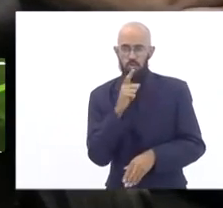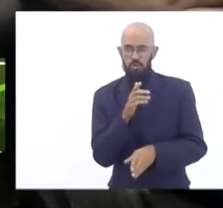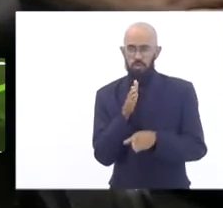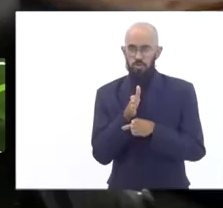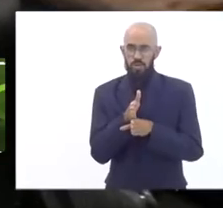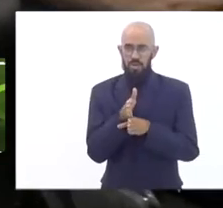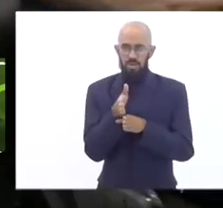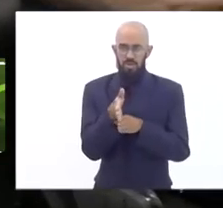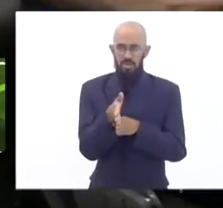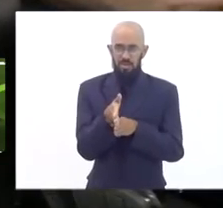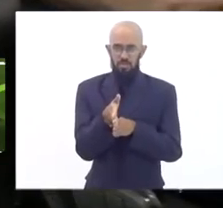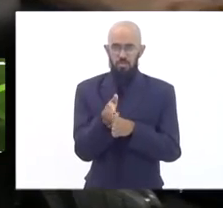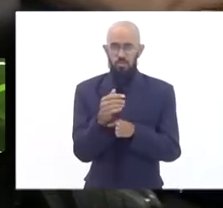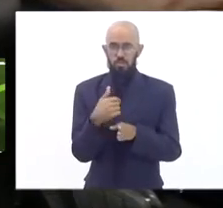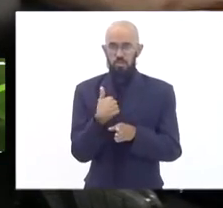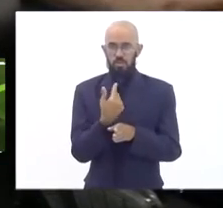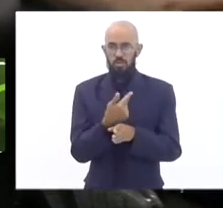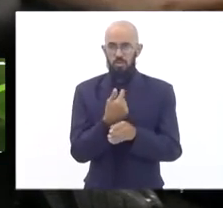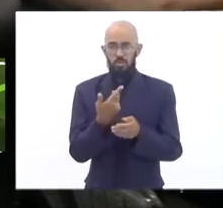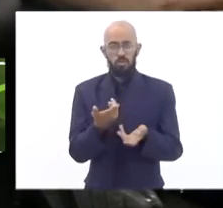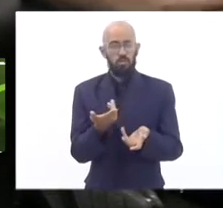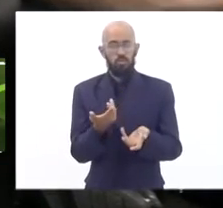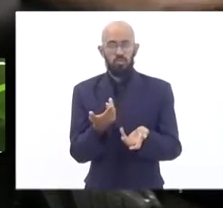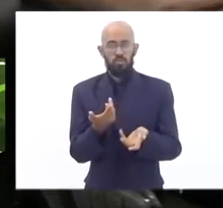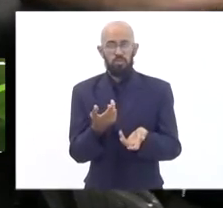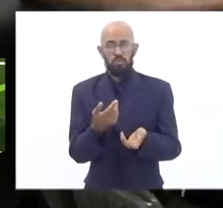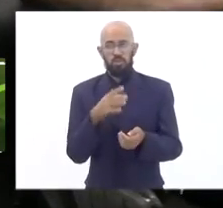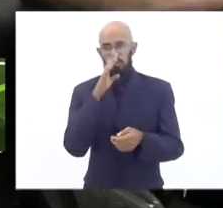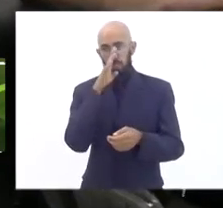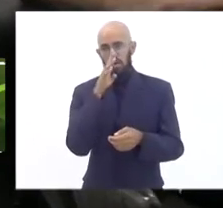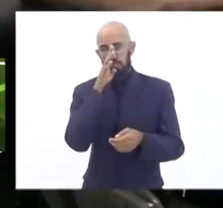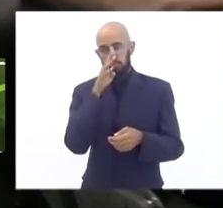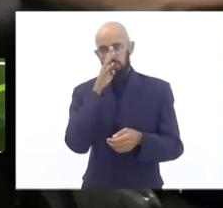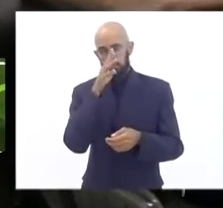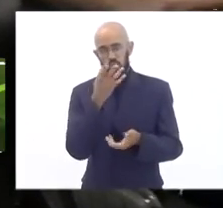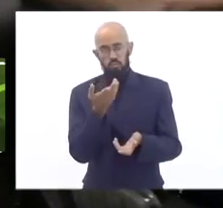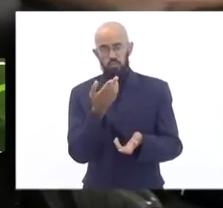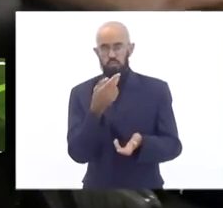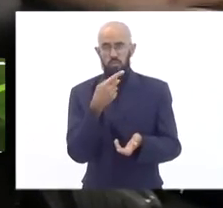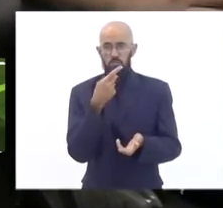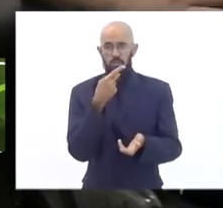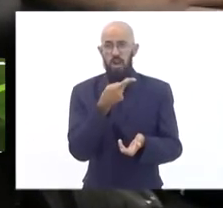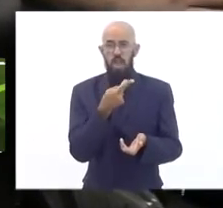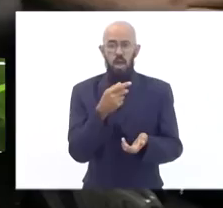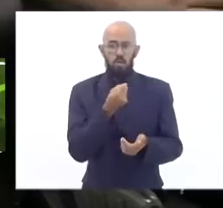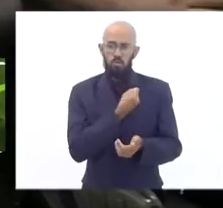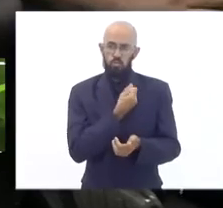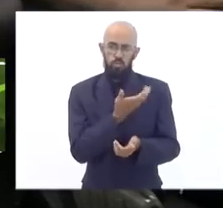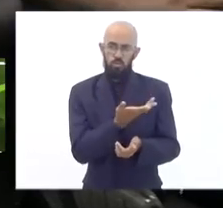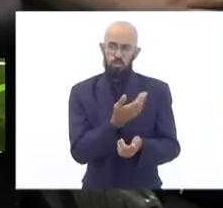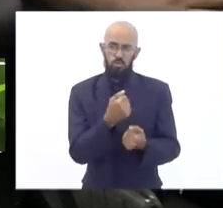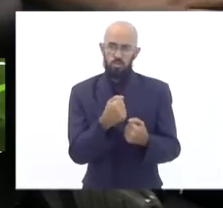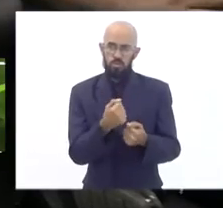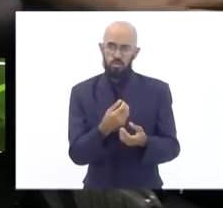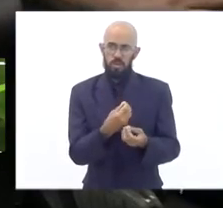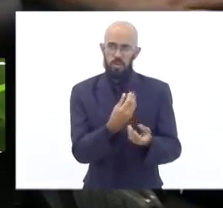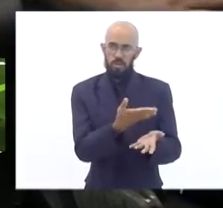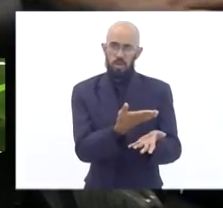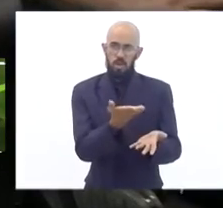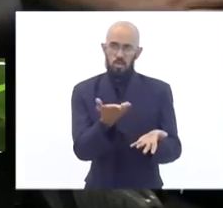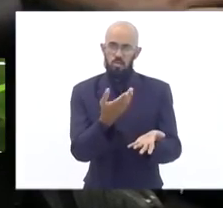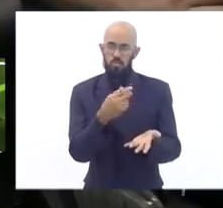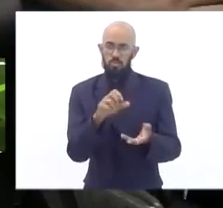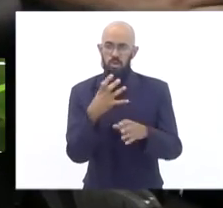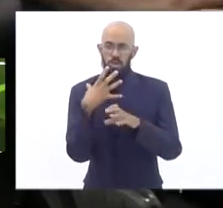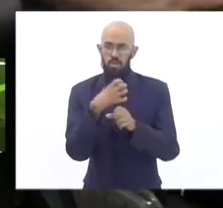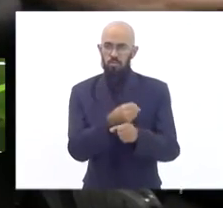que, seria leviando da minha parte, eu cravar o número, eu teria que entregar aqui a revisão